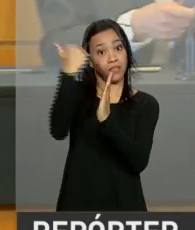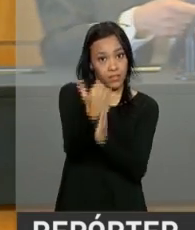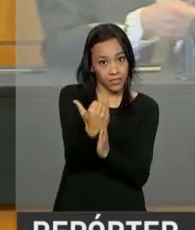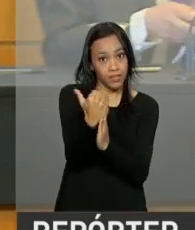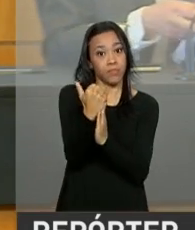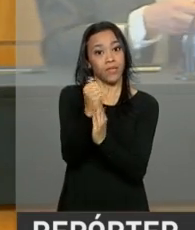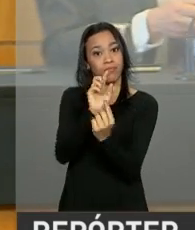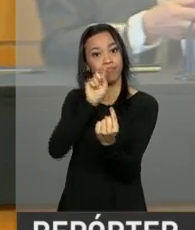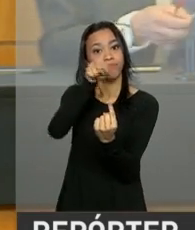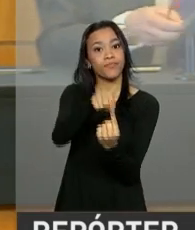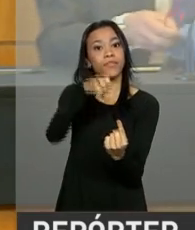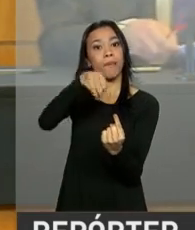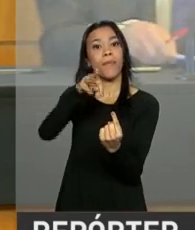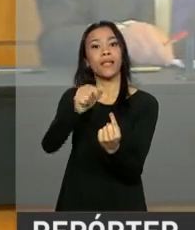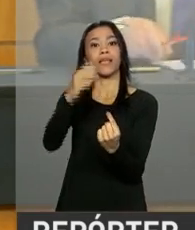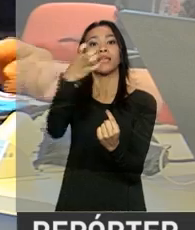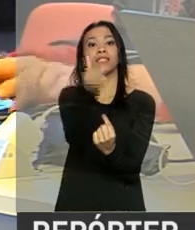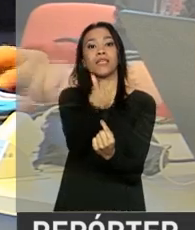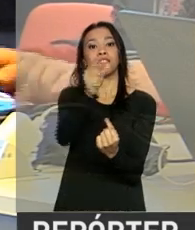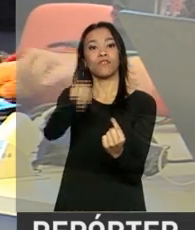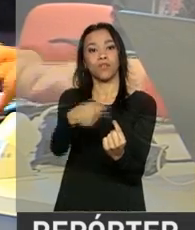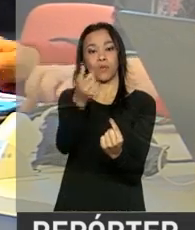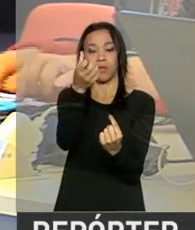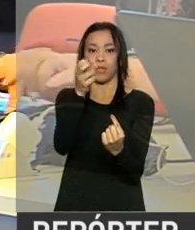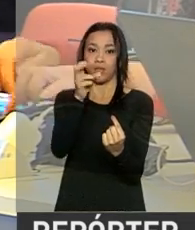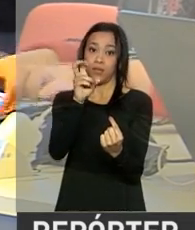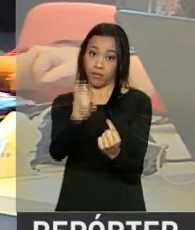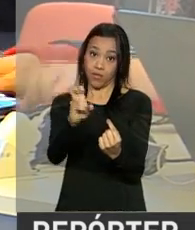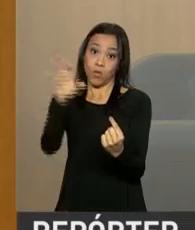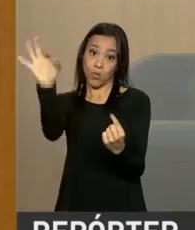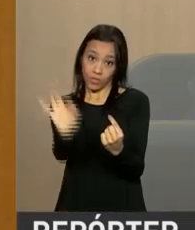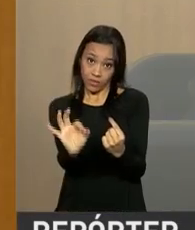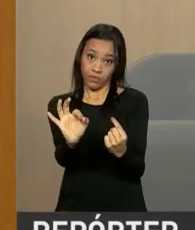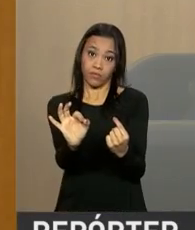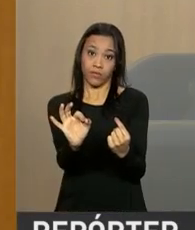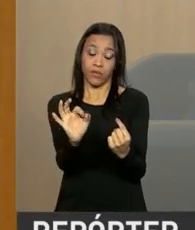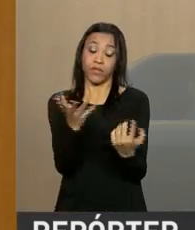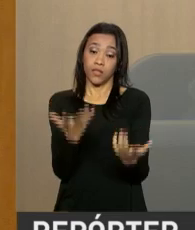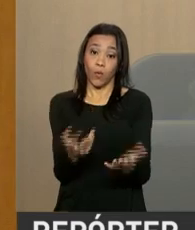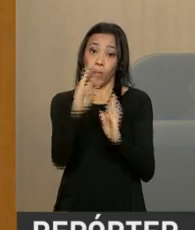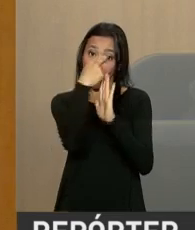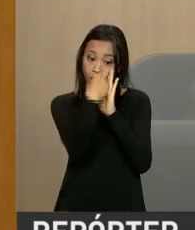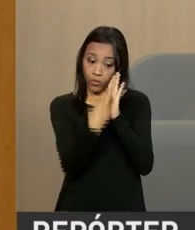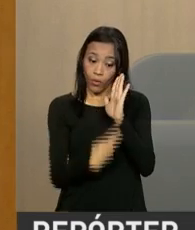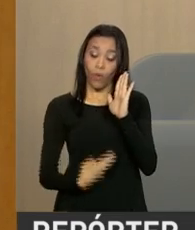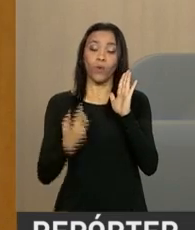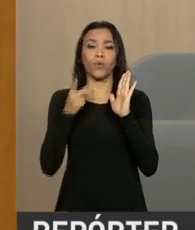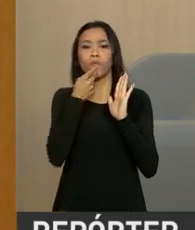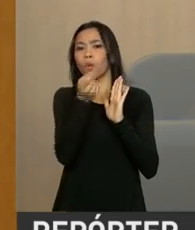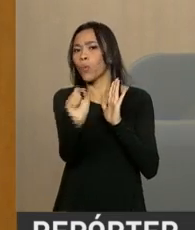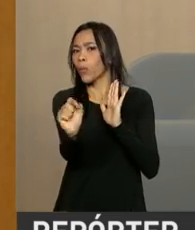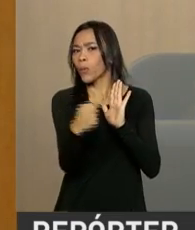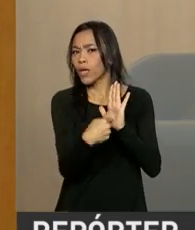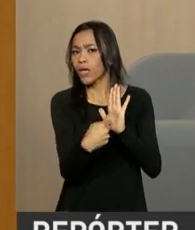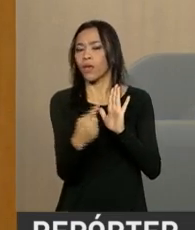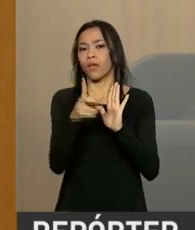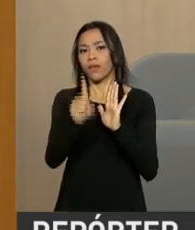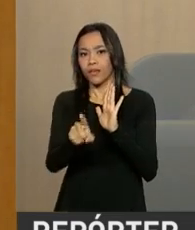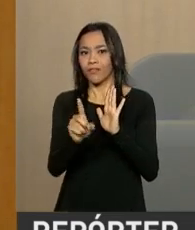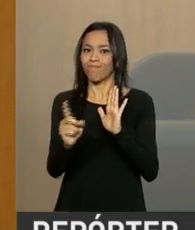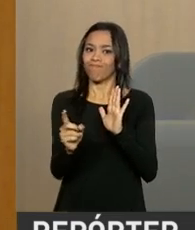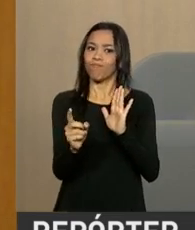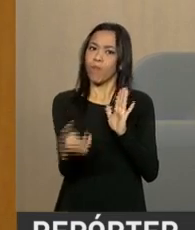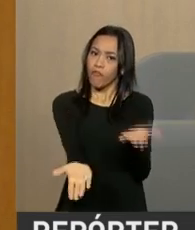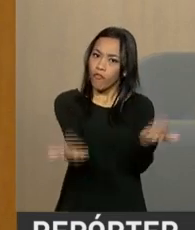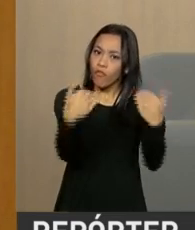do limite máximo da meta, que é de 6,5%, pelo segundo ano seguido. O relatório do BC aponta ainda para uma retomada da